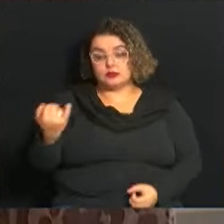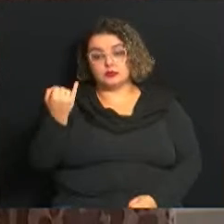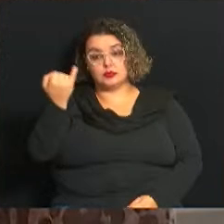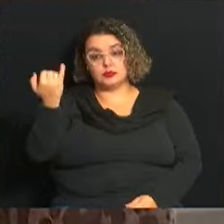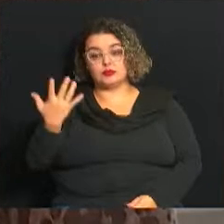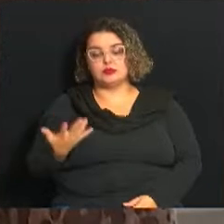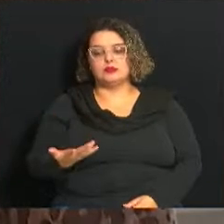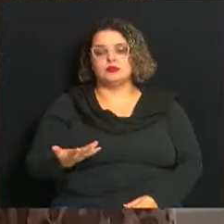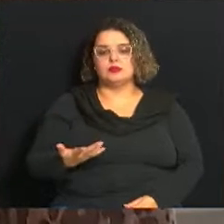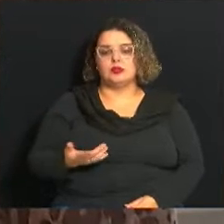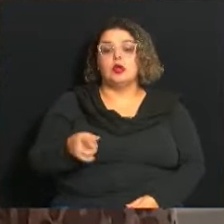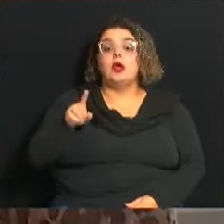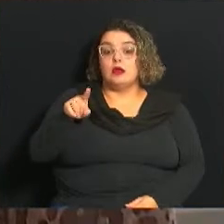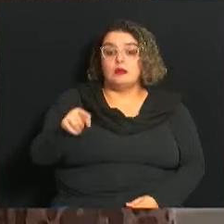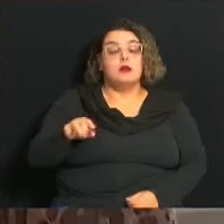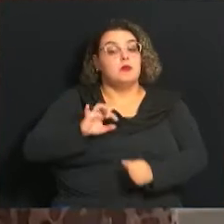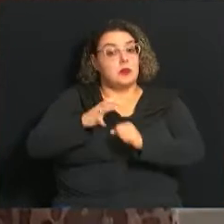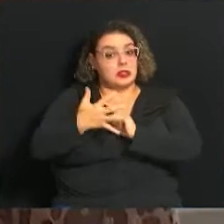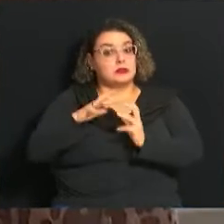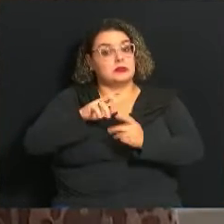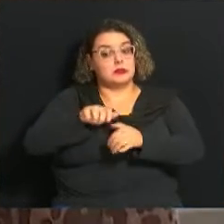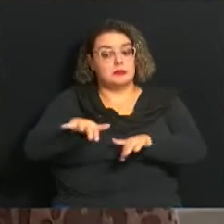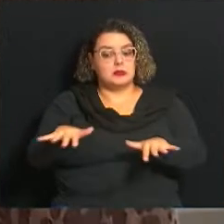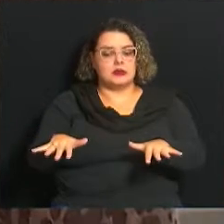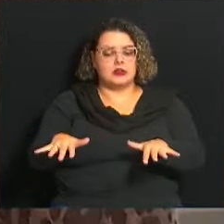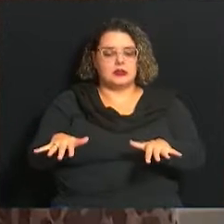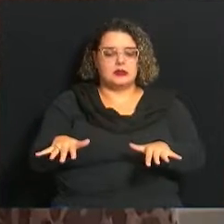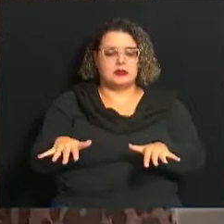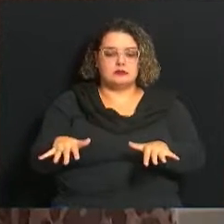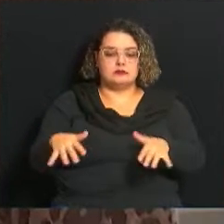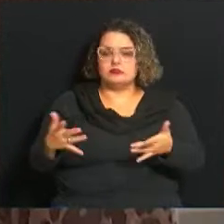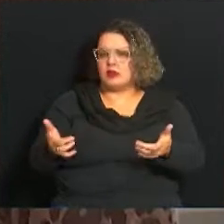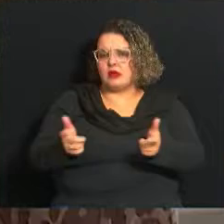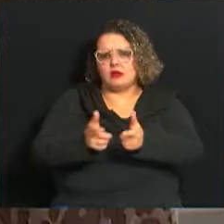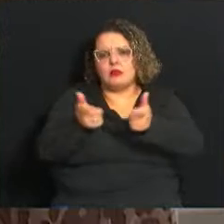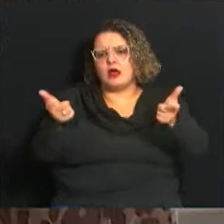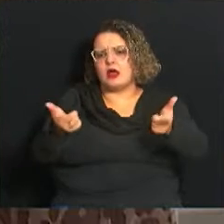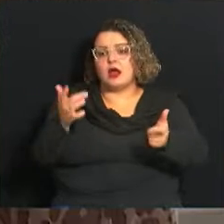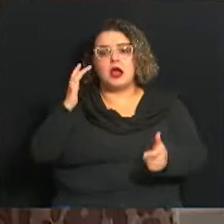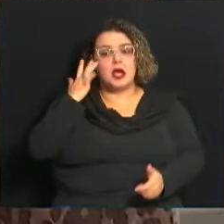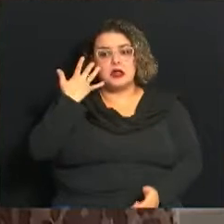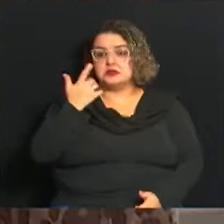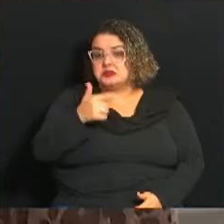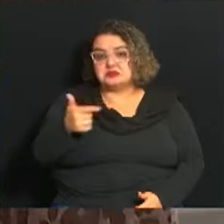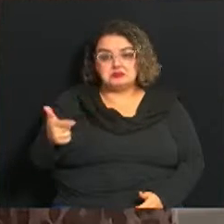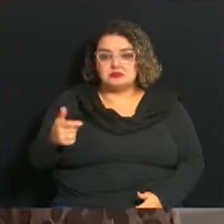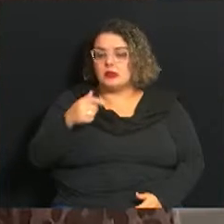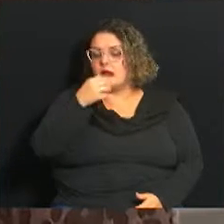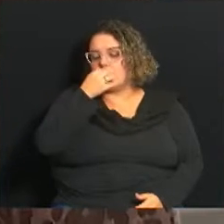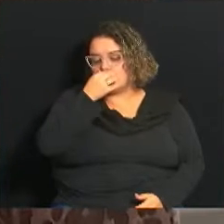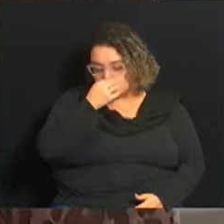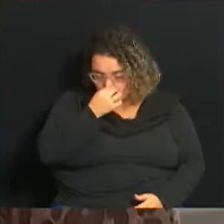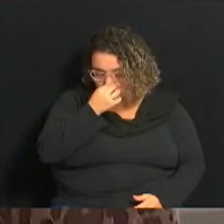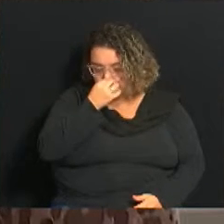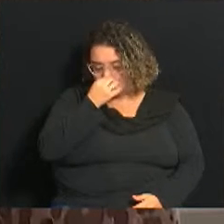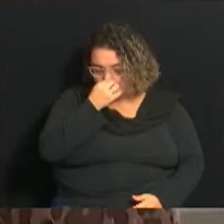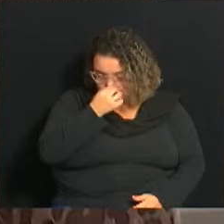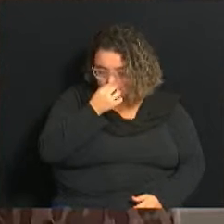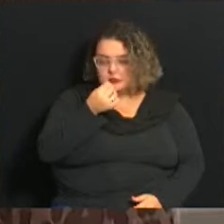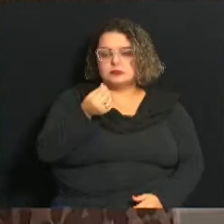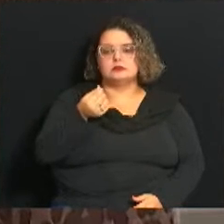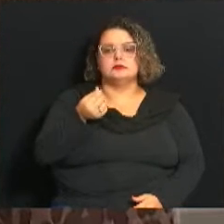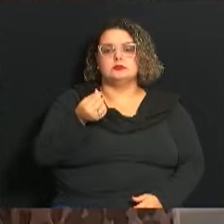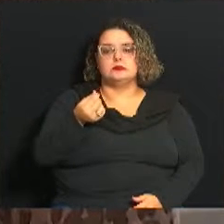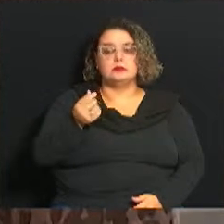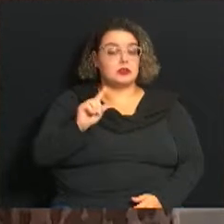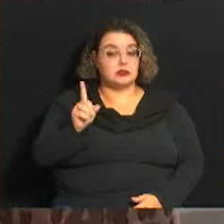conta justamente da pandemia, da Covid-19, muita gente até acha que não existe mais gripe, esse tipo de coisa, né, Shaula? Mas não é